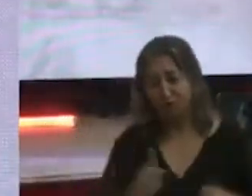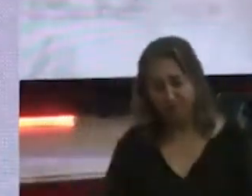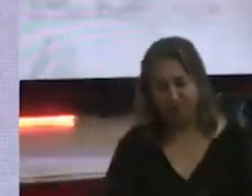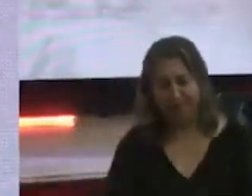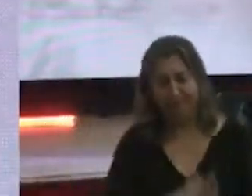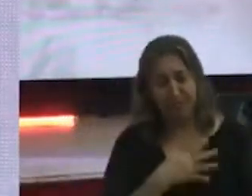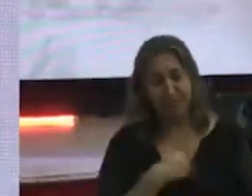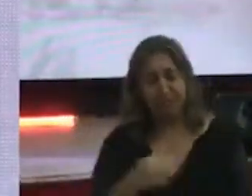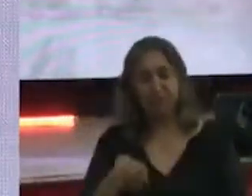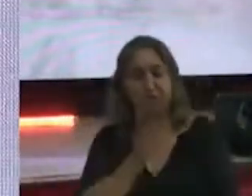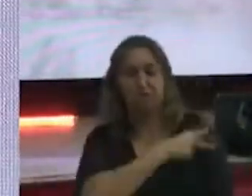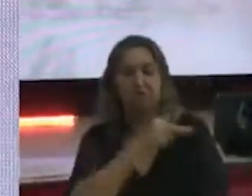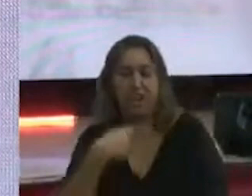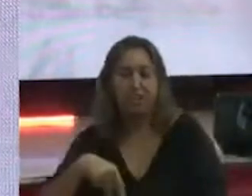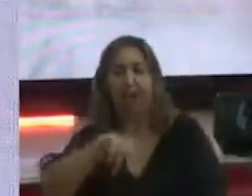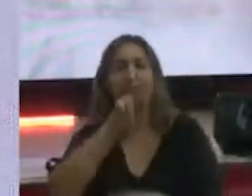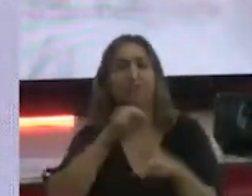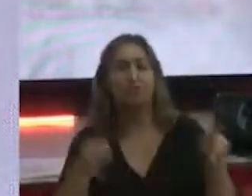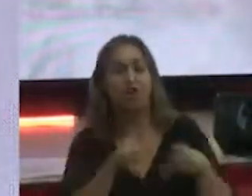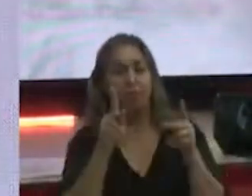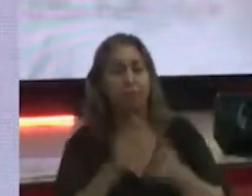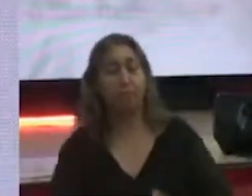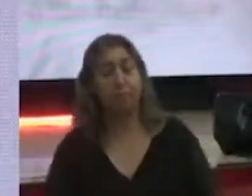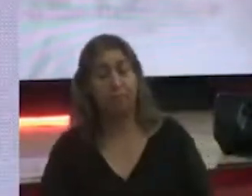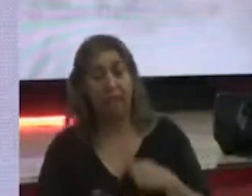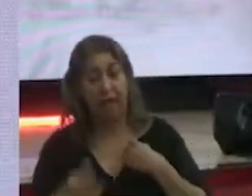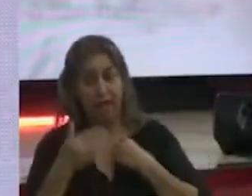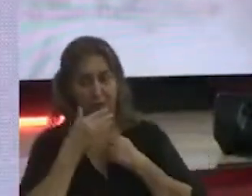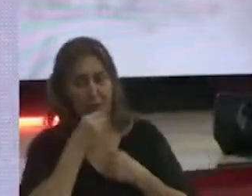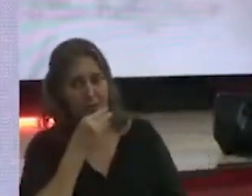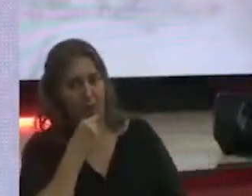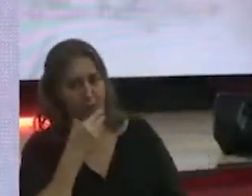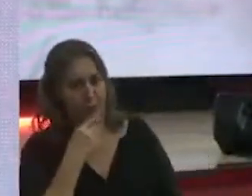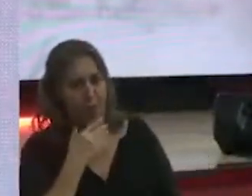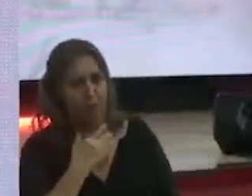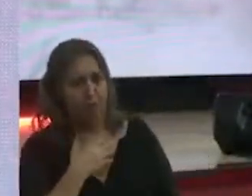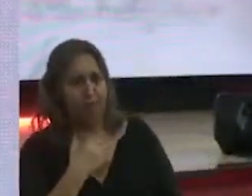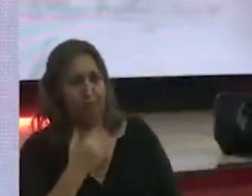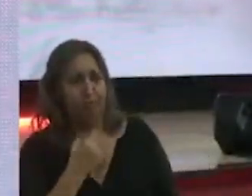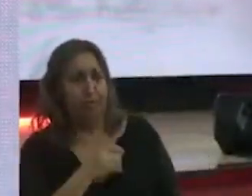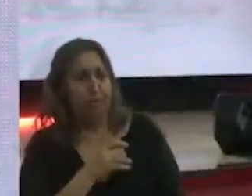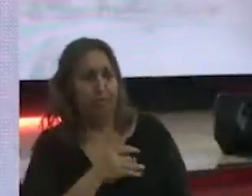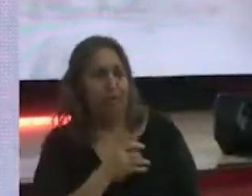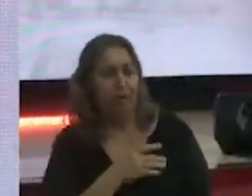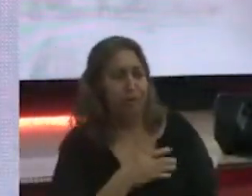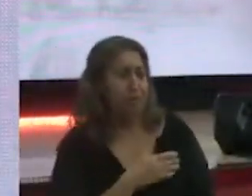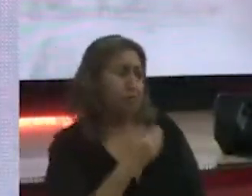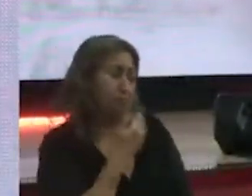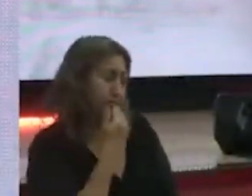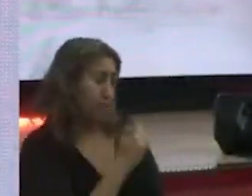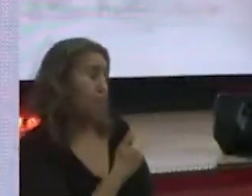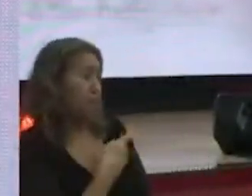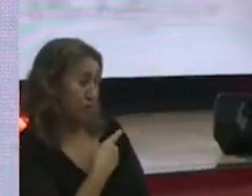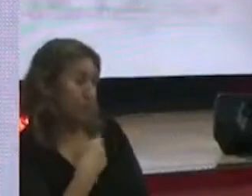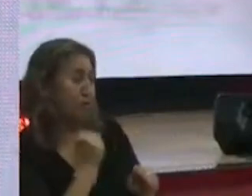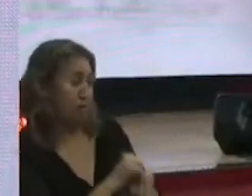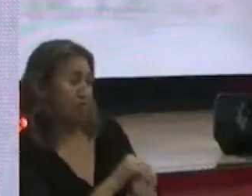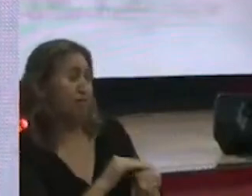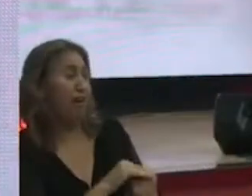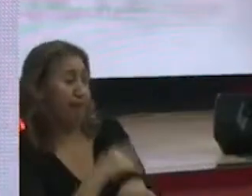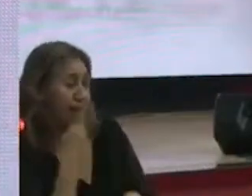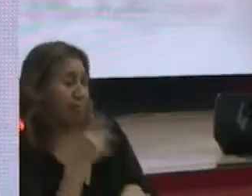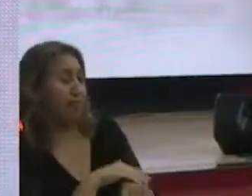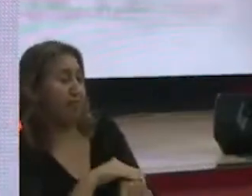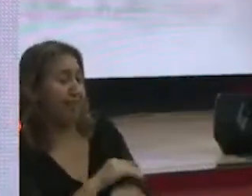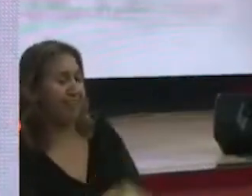filhos do patrão dele aí o irmão já meio com medo né pediu a palavra disse pastor eu posso falar